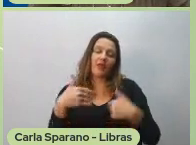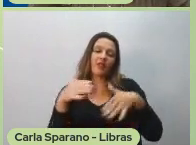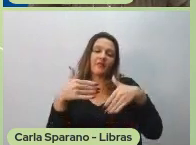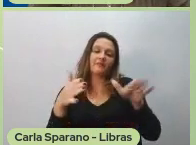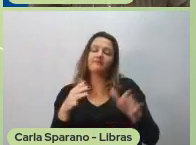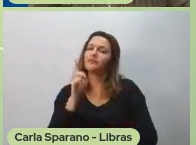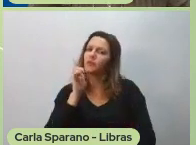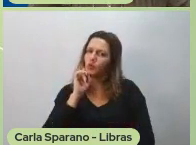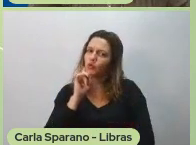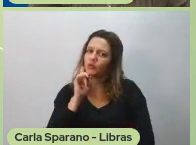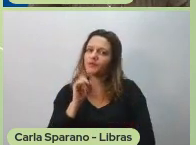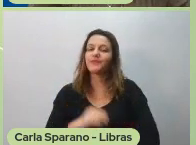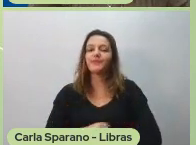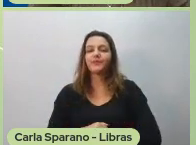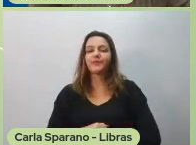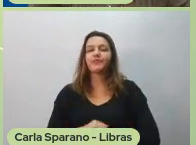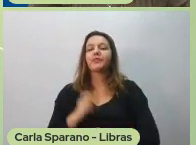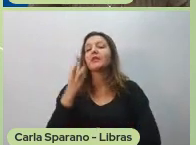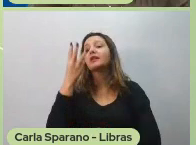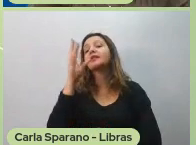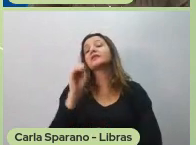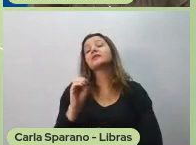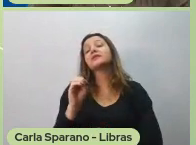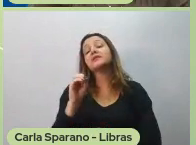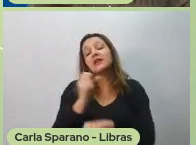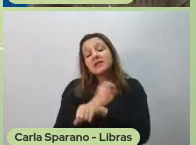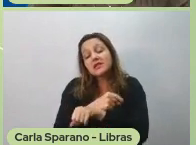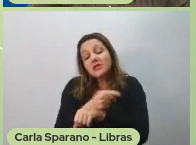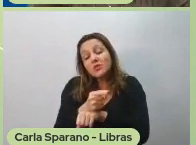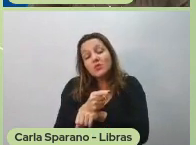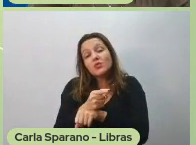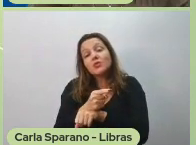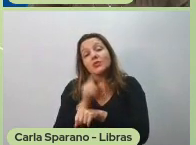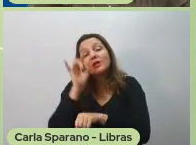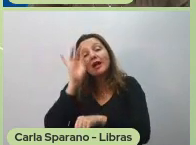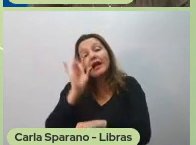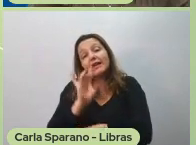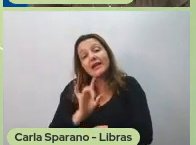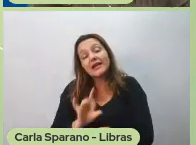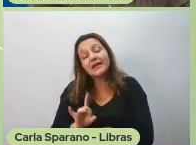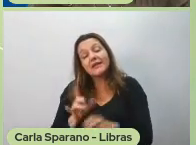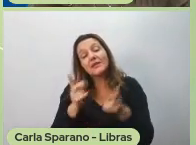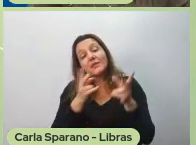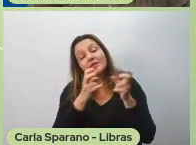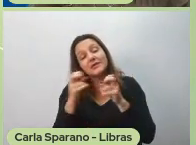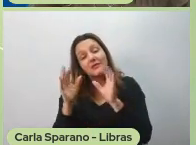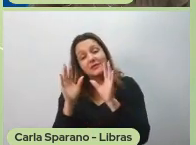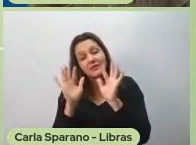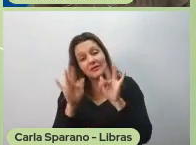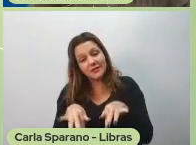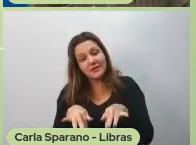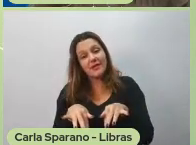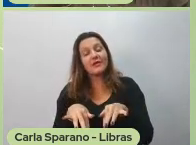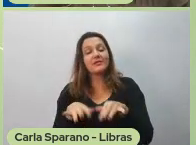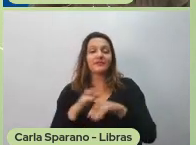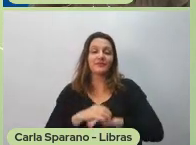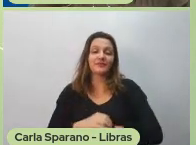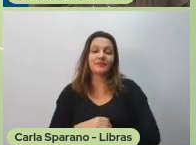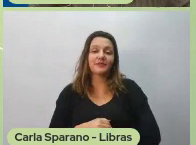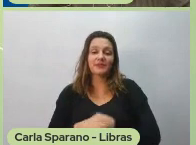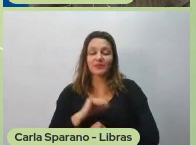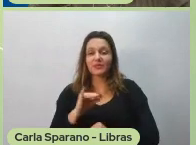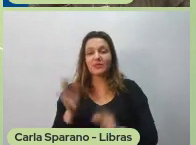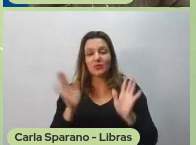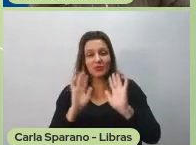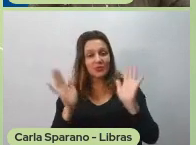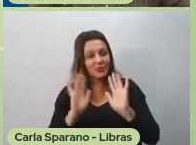Perfeito. 30 segundos para que cada um de vocês faça uma observação final para a gente poder encerrar esse painel, dando aí a chance para que todo mundo se